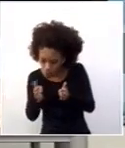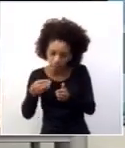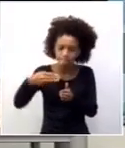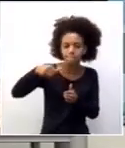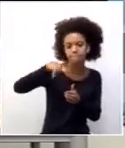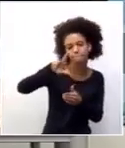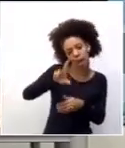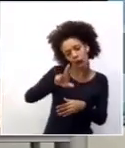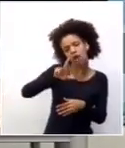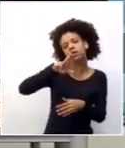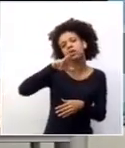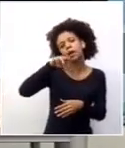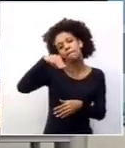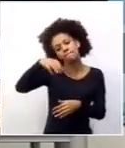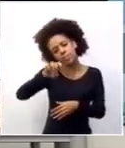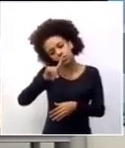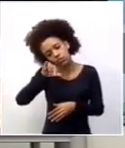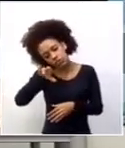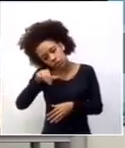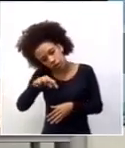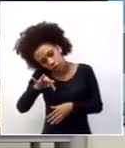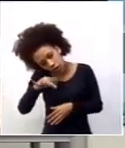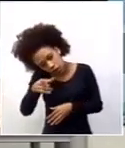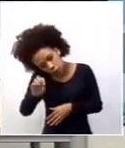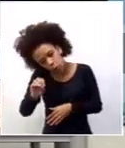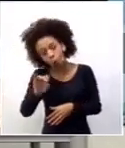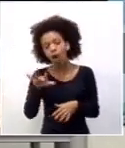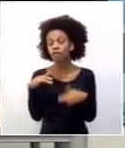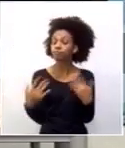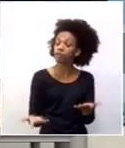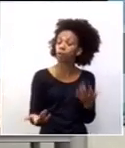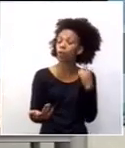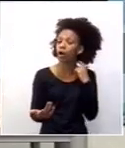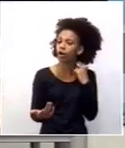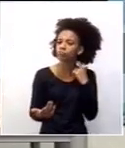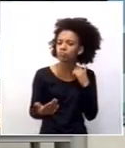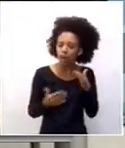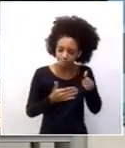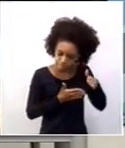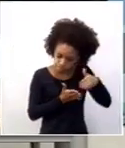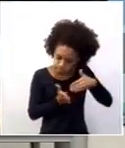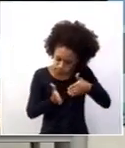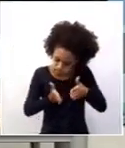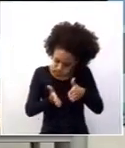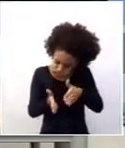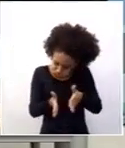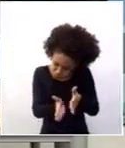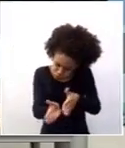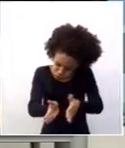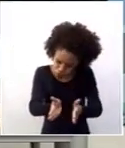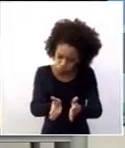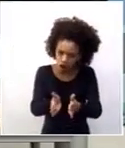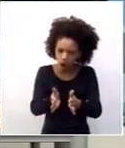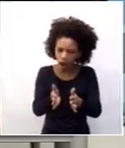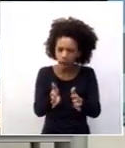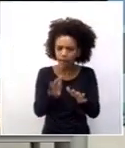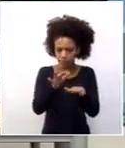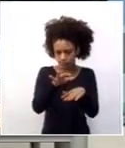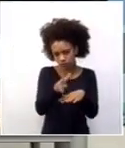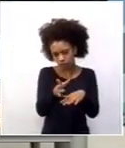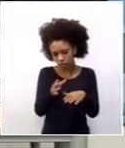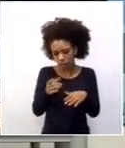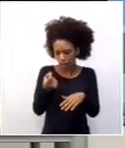rio normalmente ele nasce da parte mais alta e vai em direção à região mais baixa, no caso ali a região do